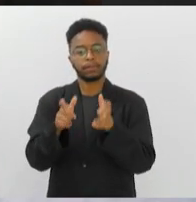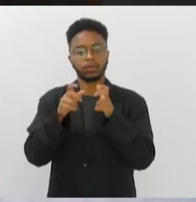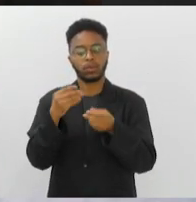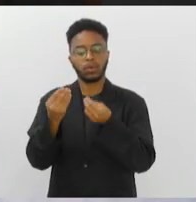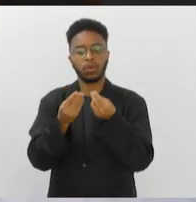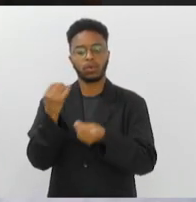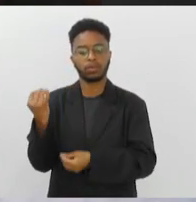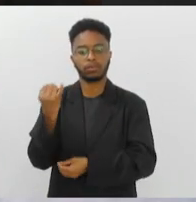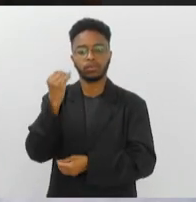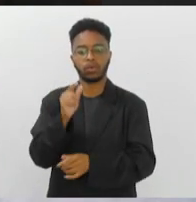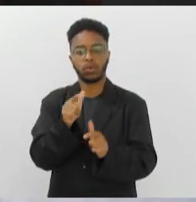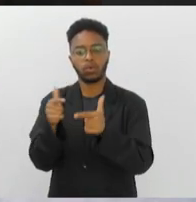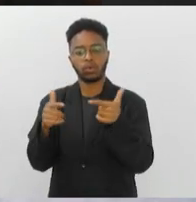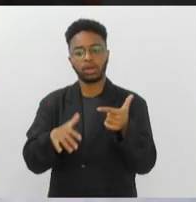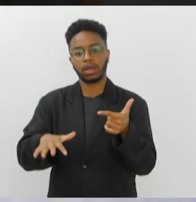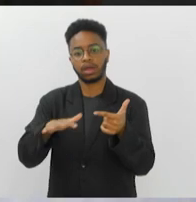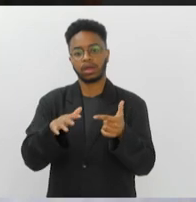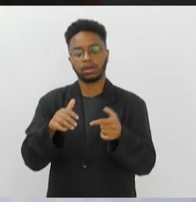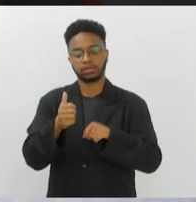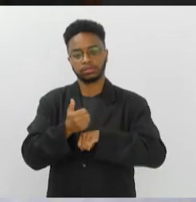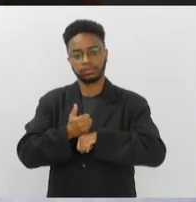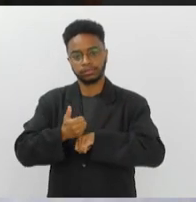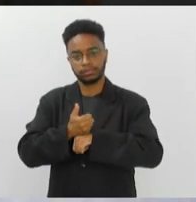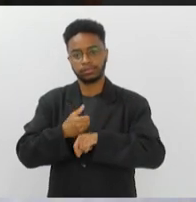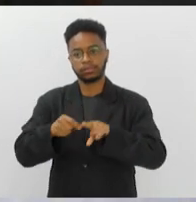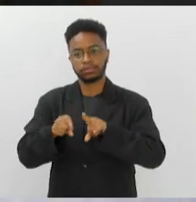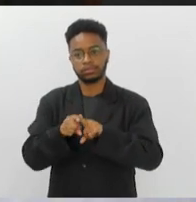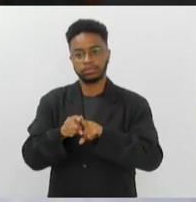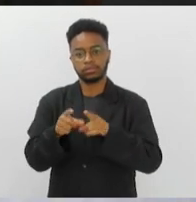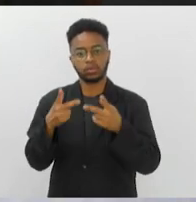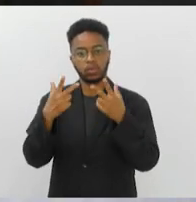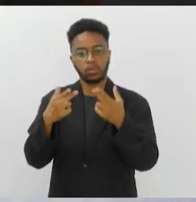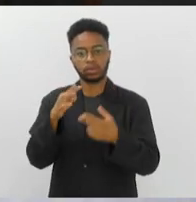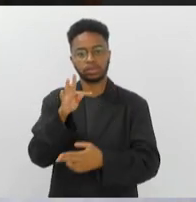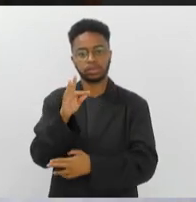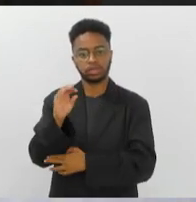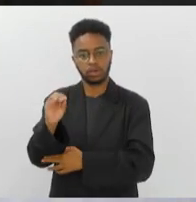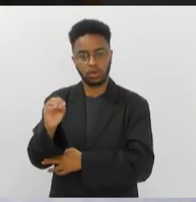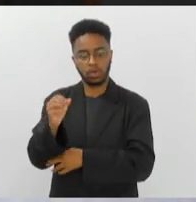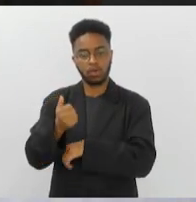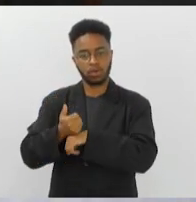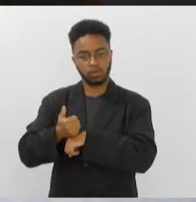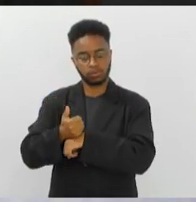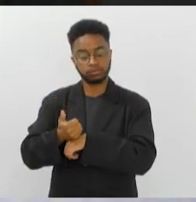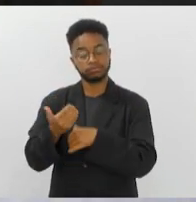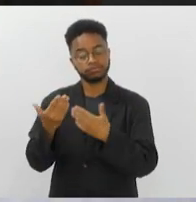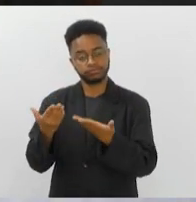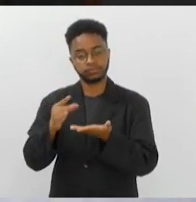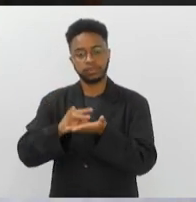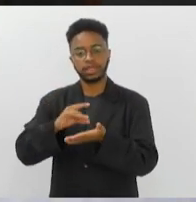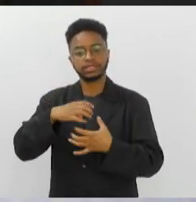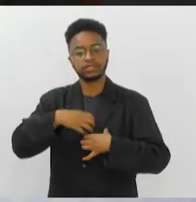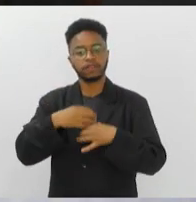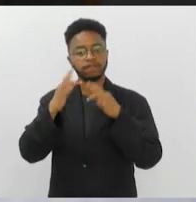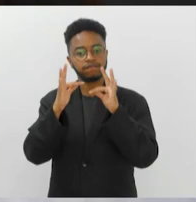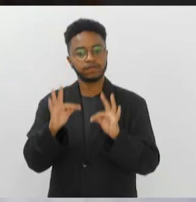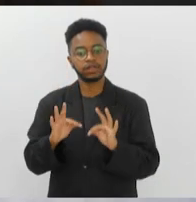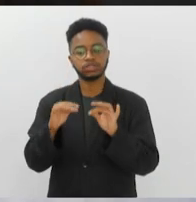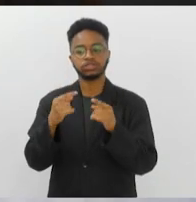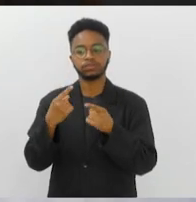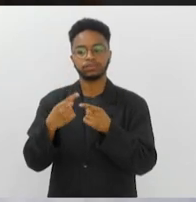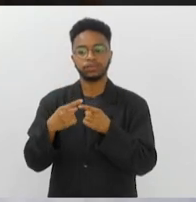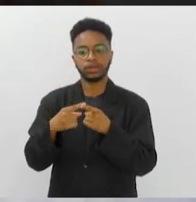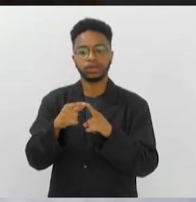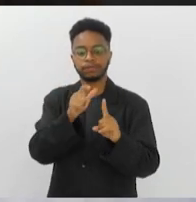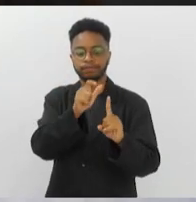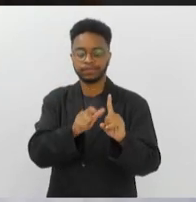de outros campos profissionais, como dos terapeutas ocupacionais. Fico muito feliz de uma pessoa que é